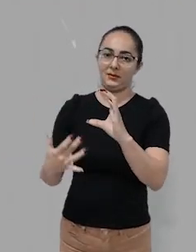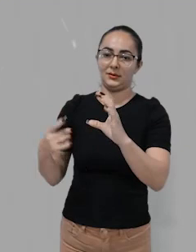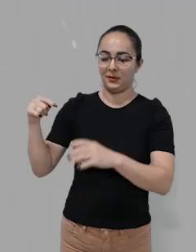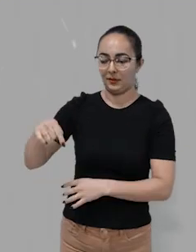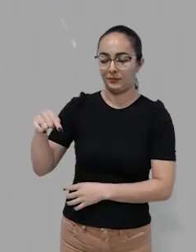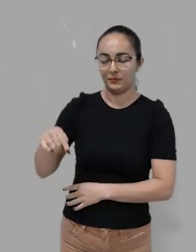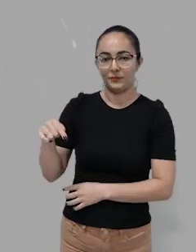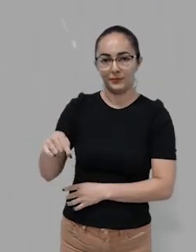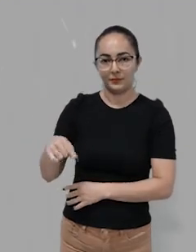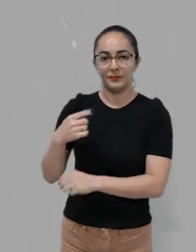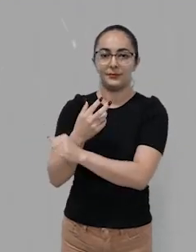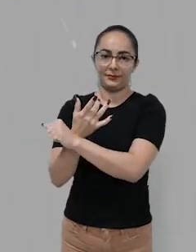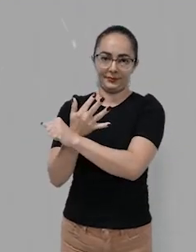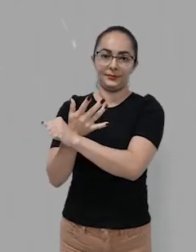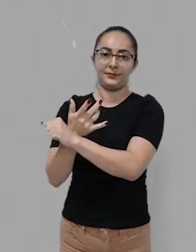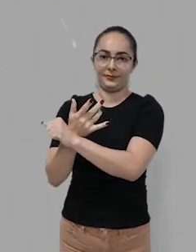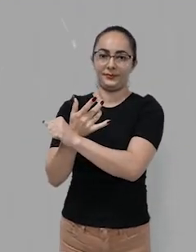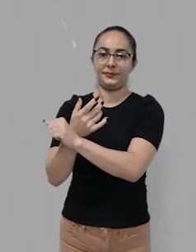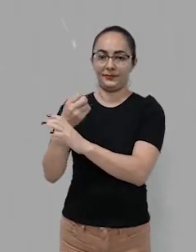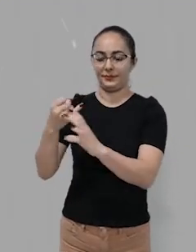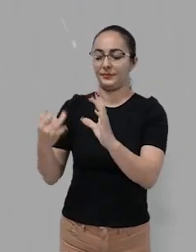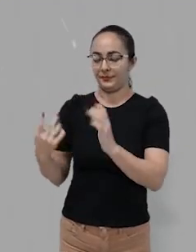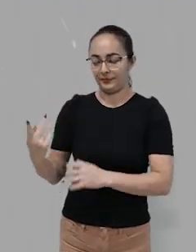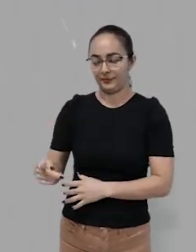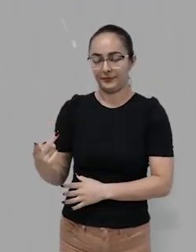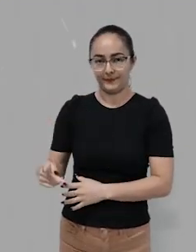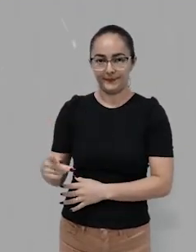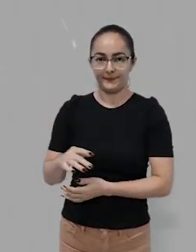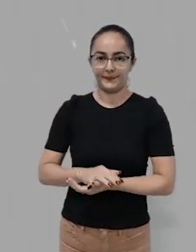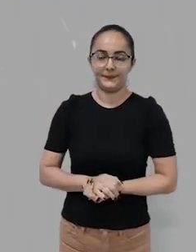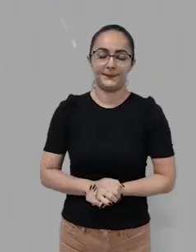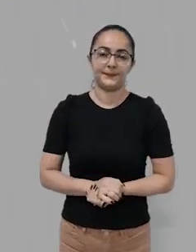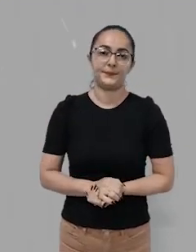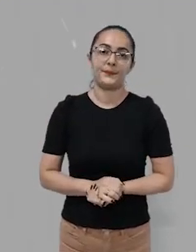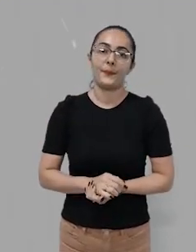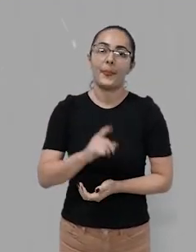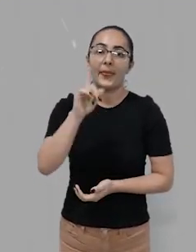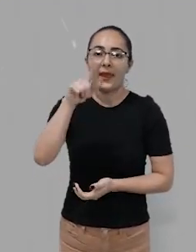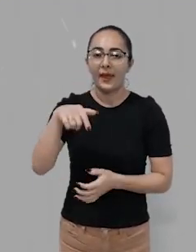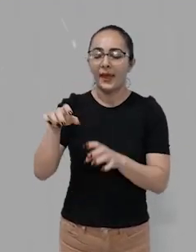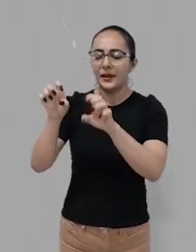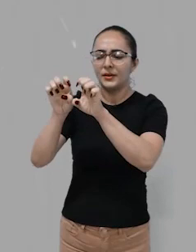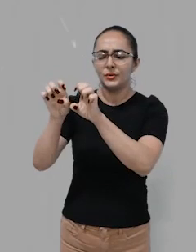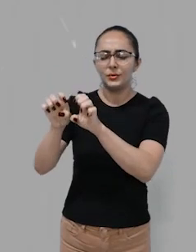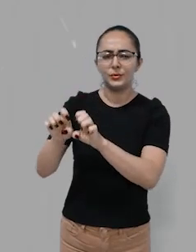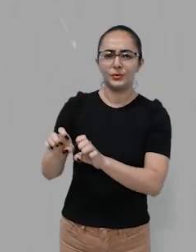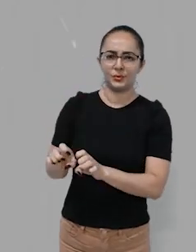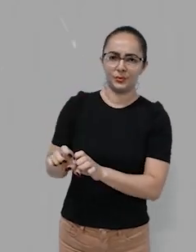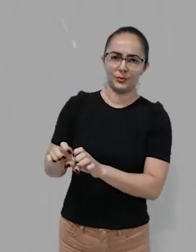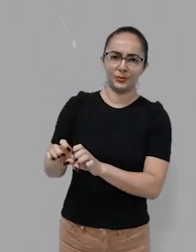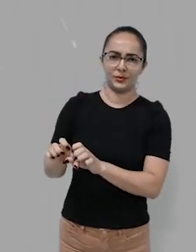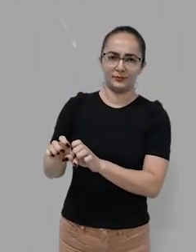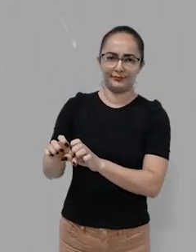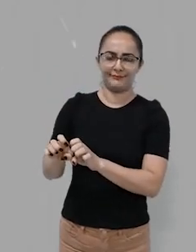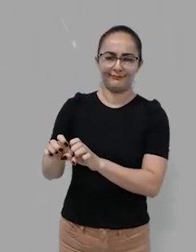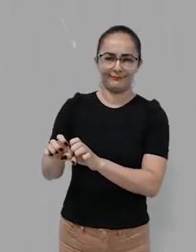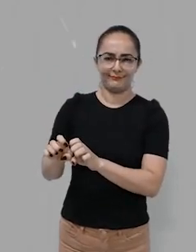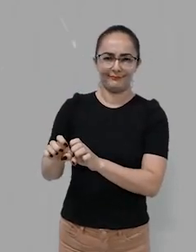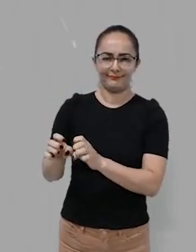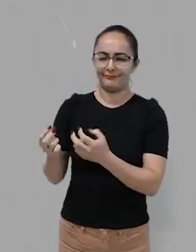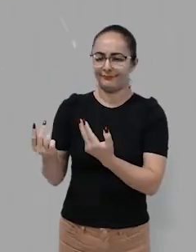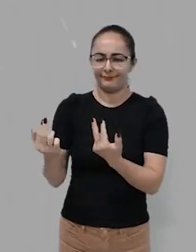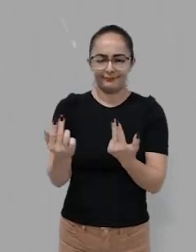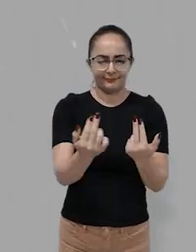aquela substância como um ácido. Então, essa é a estrutura em comum